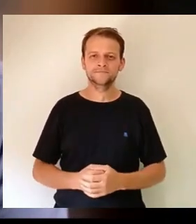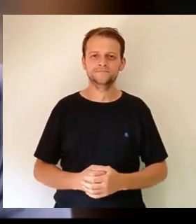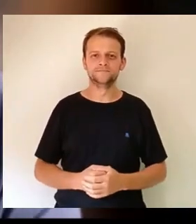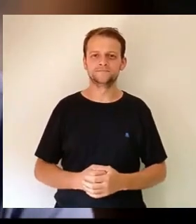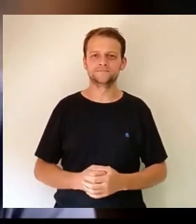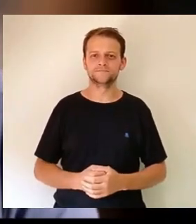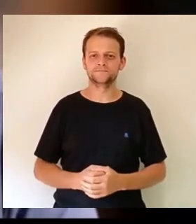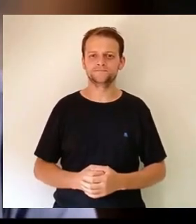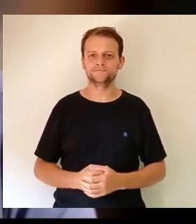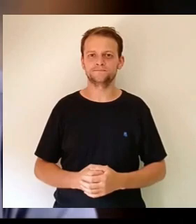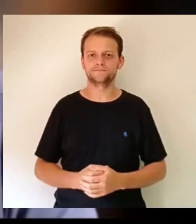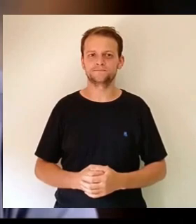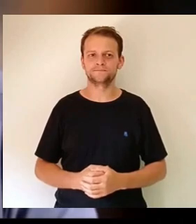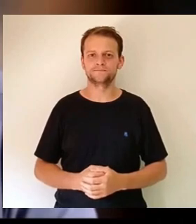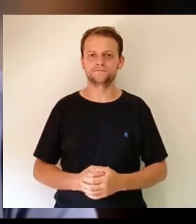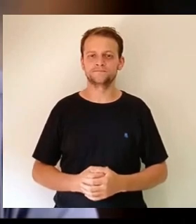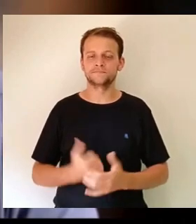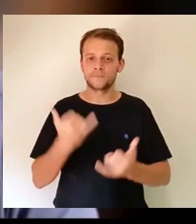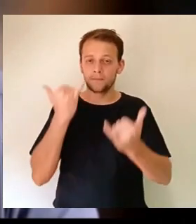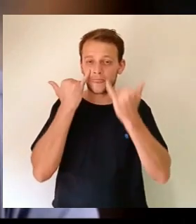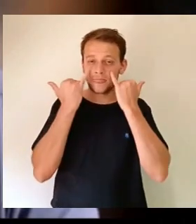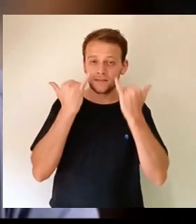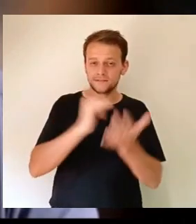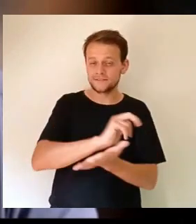buscando, né,